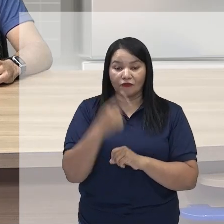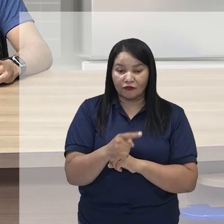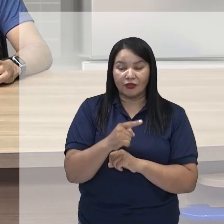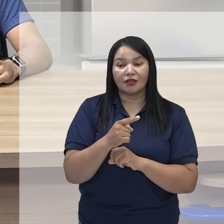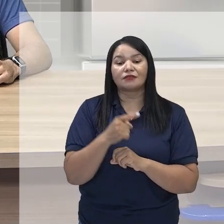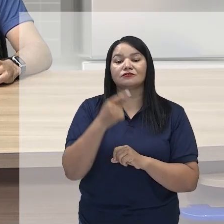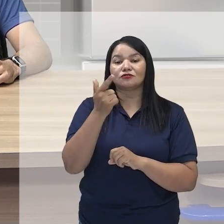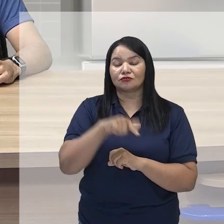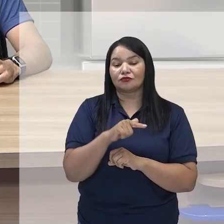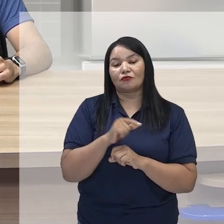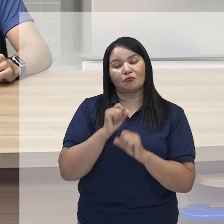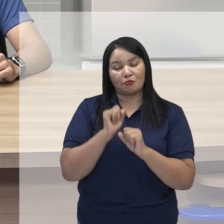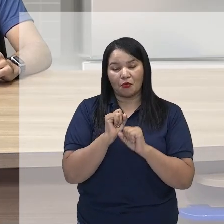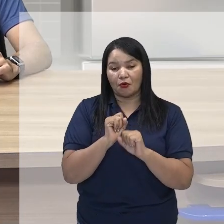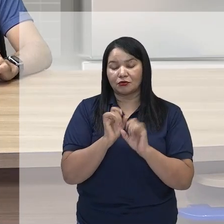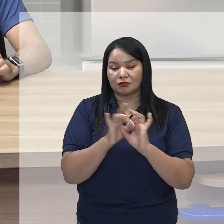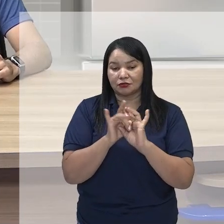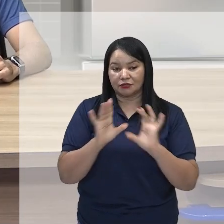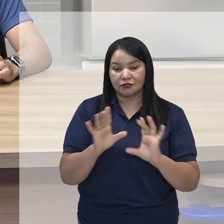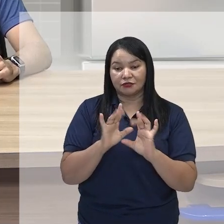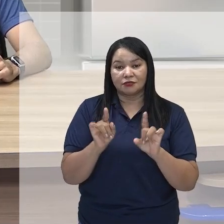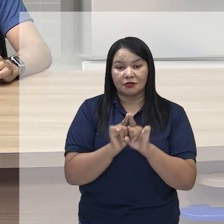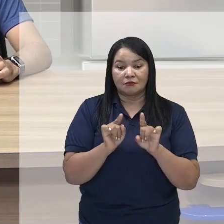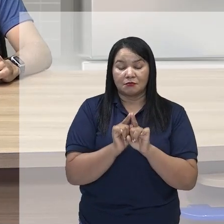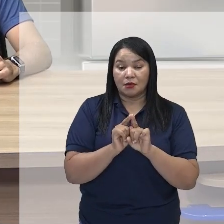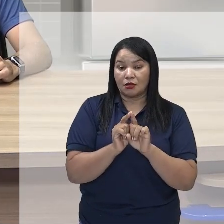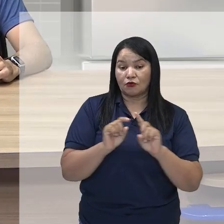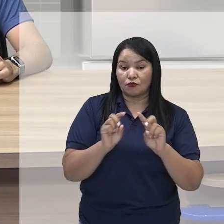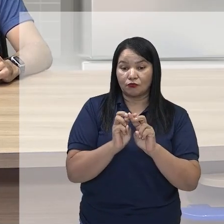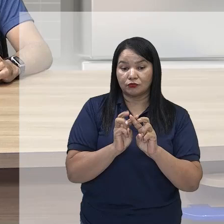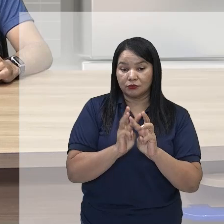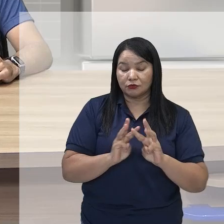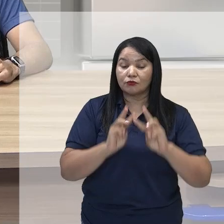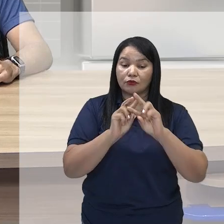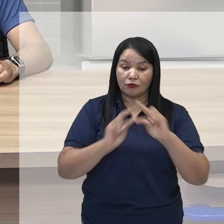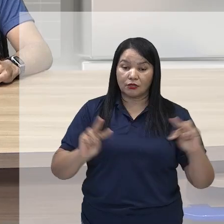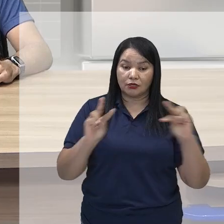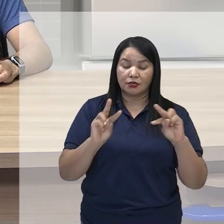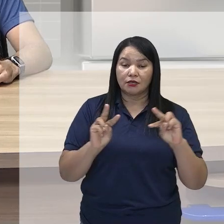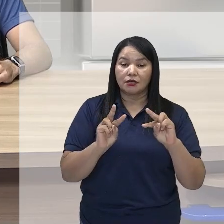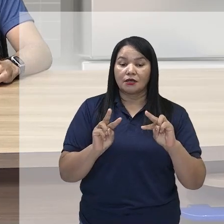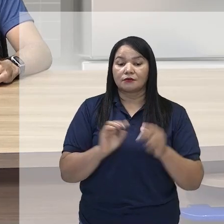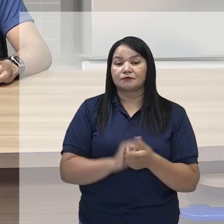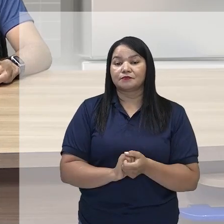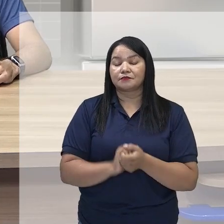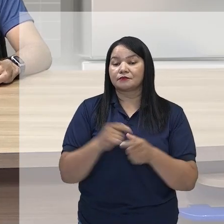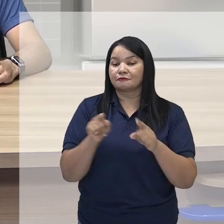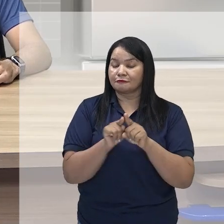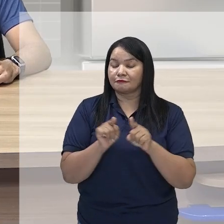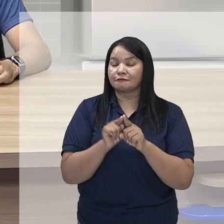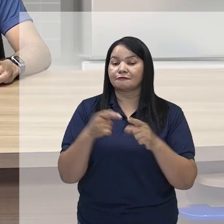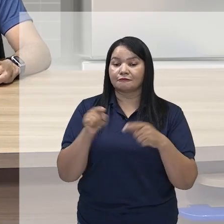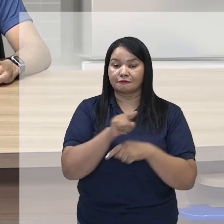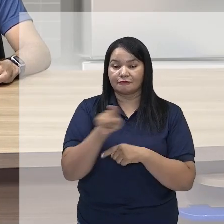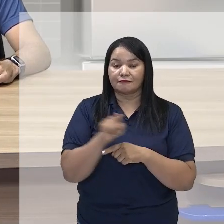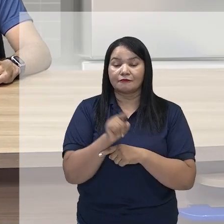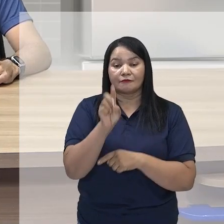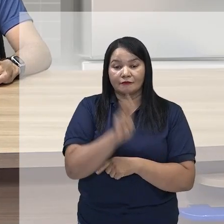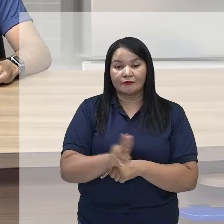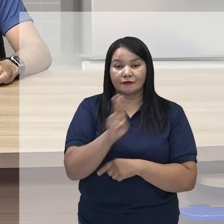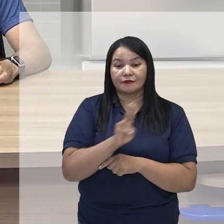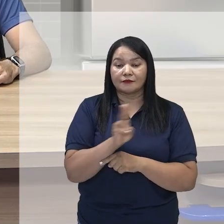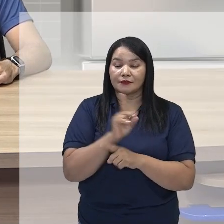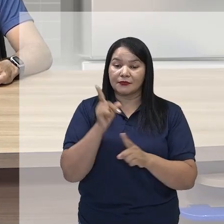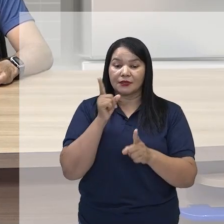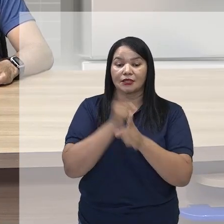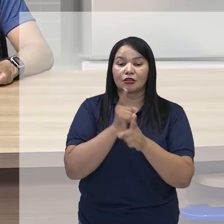y /logins 2025, tá? E utilizem esses logins para fazer acesso no IPTV e